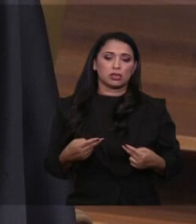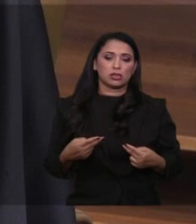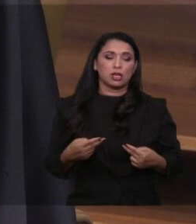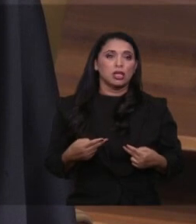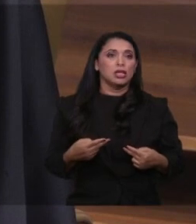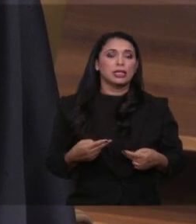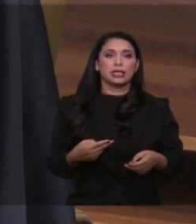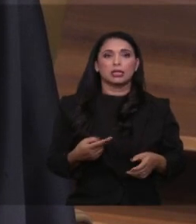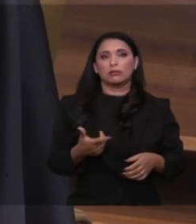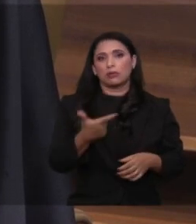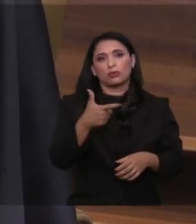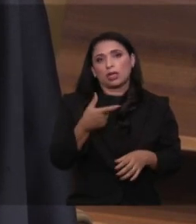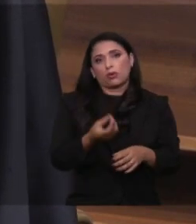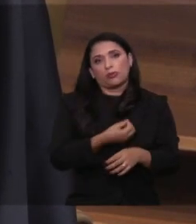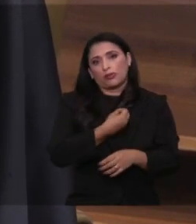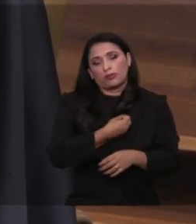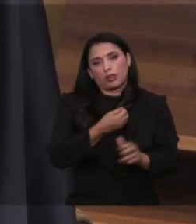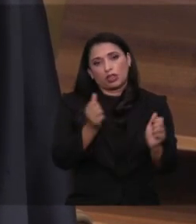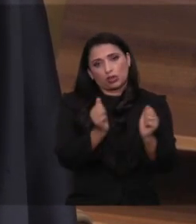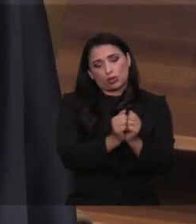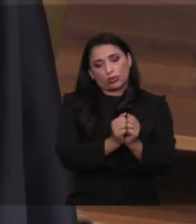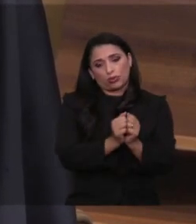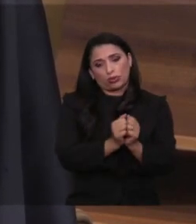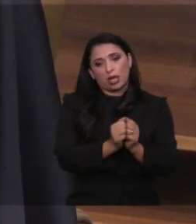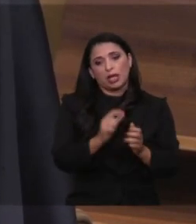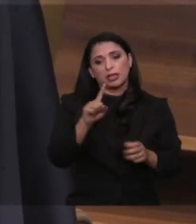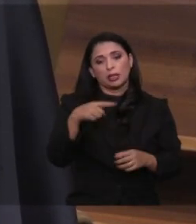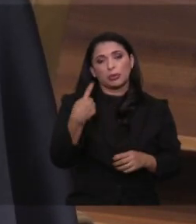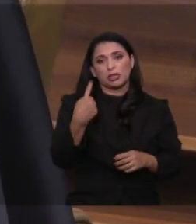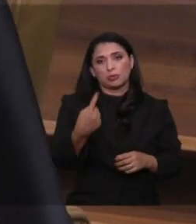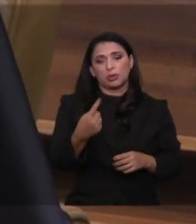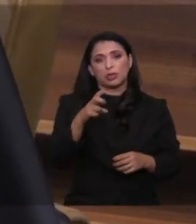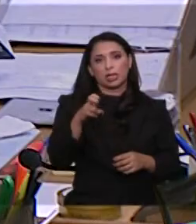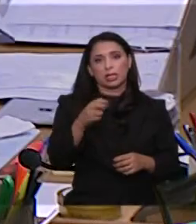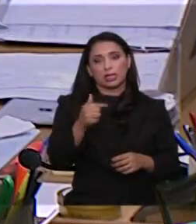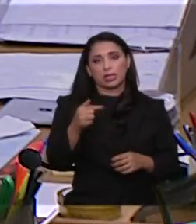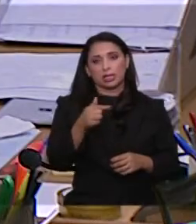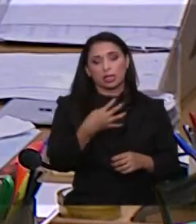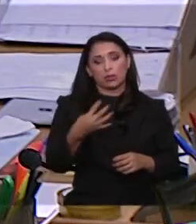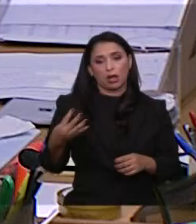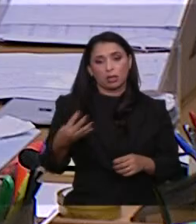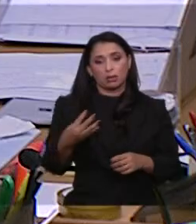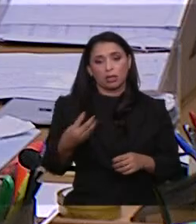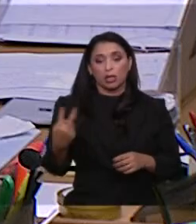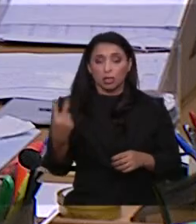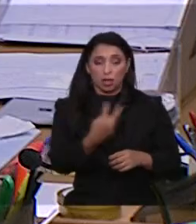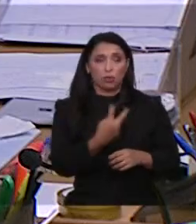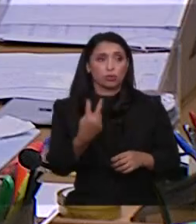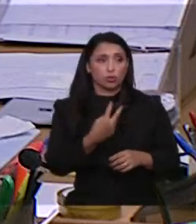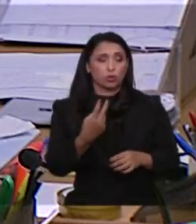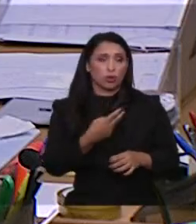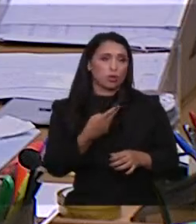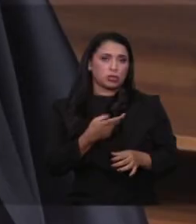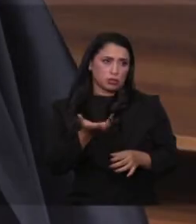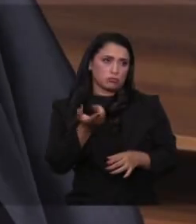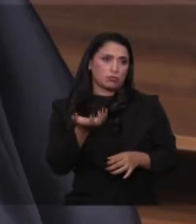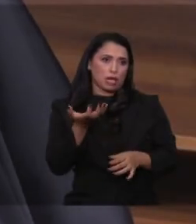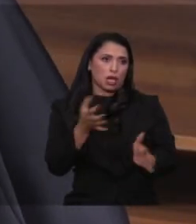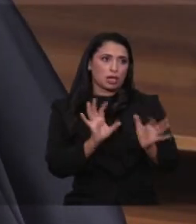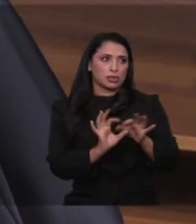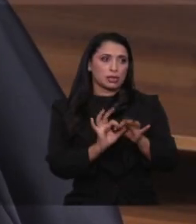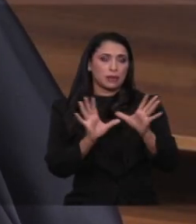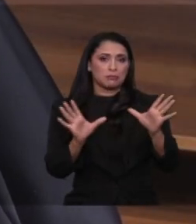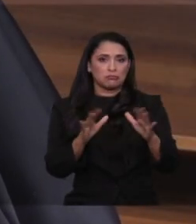comum. E aí veio o 1574, que fala do mútuo consentimento, da separação por mútuo consentimento, etc.